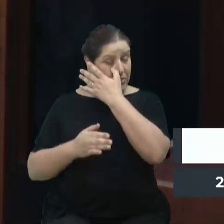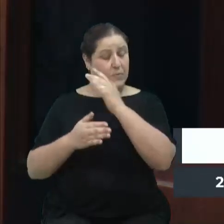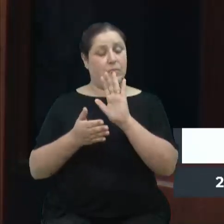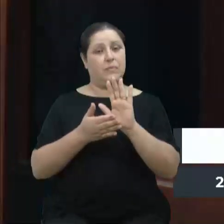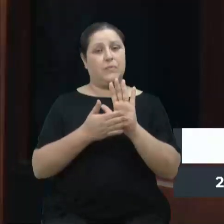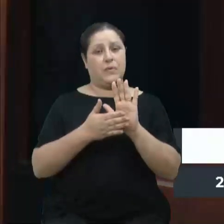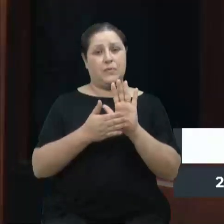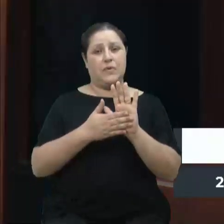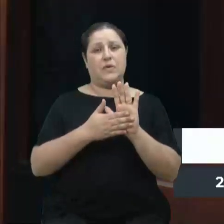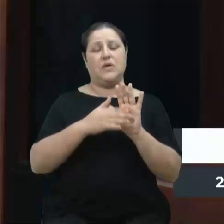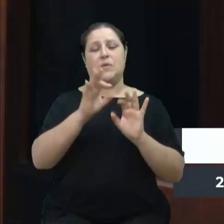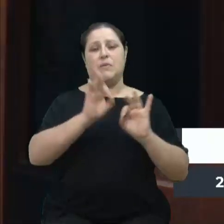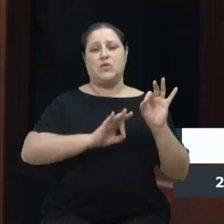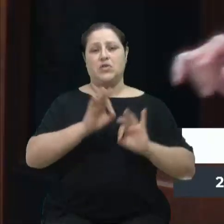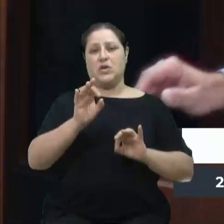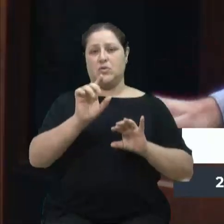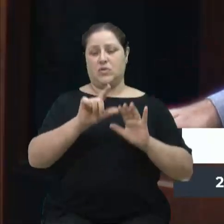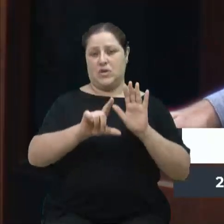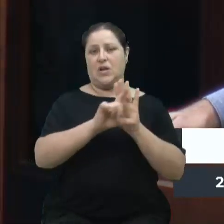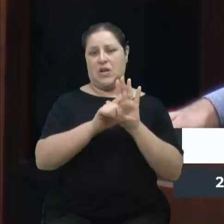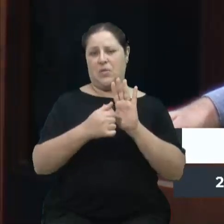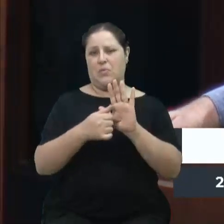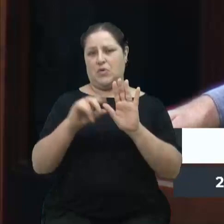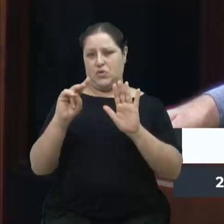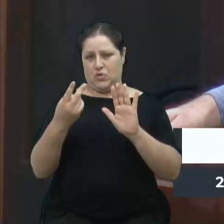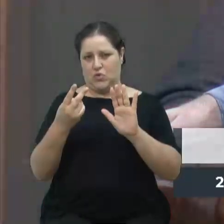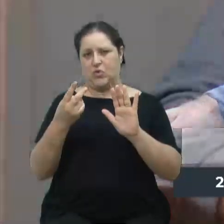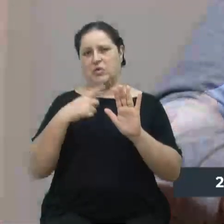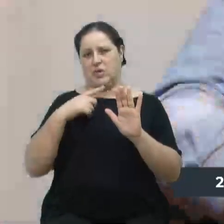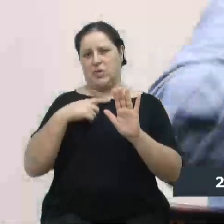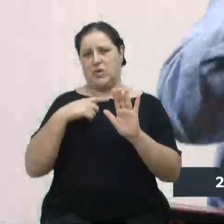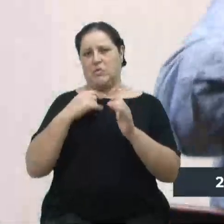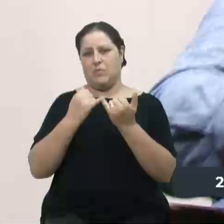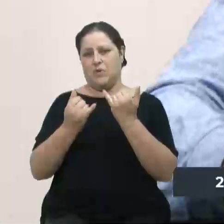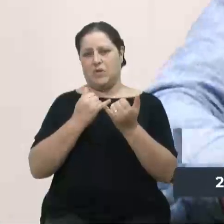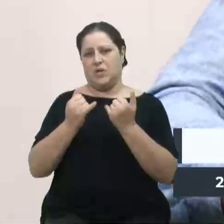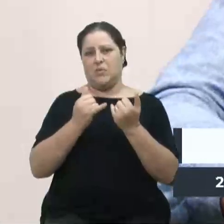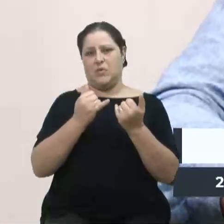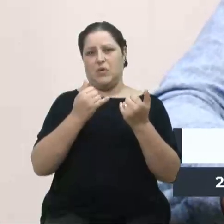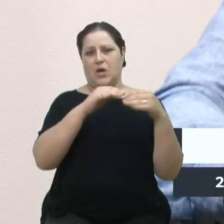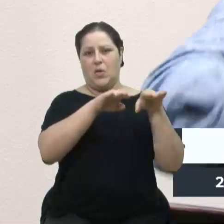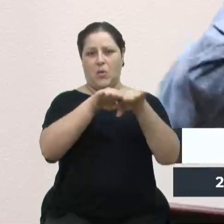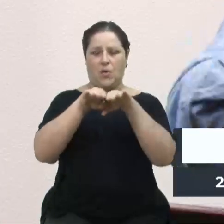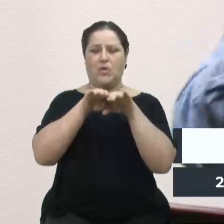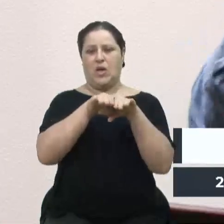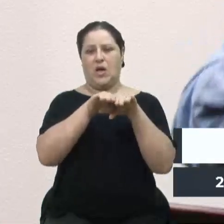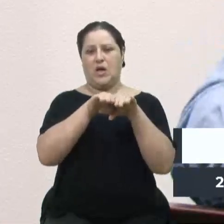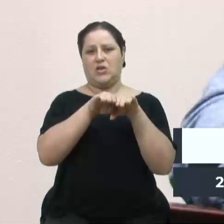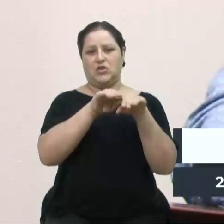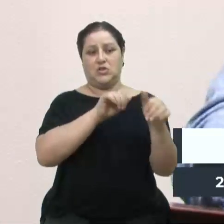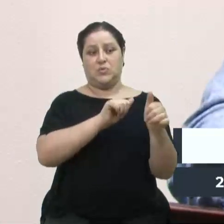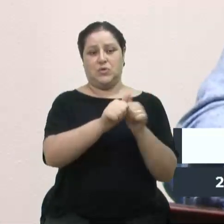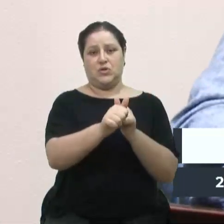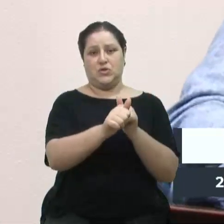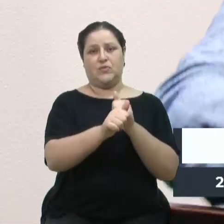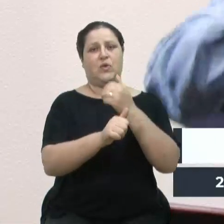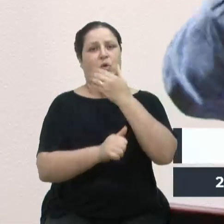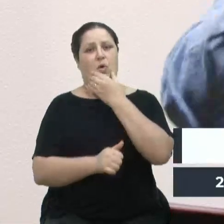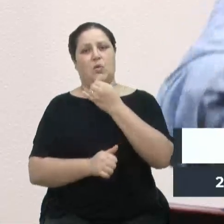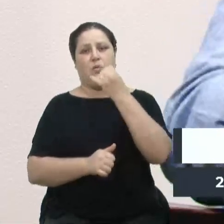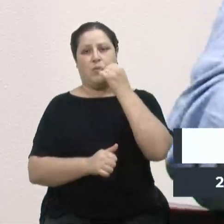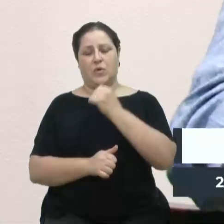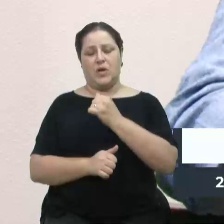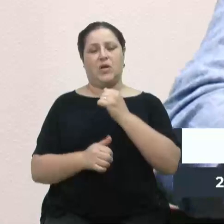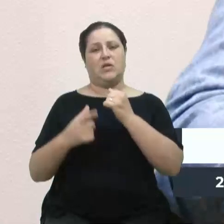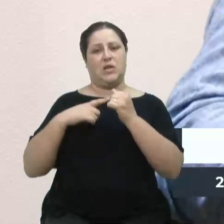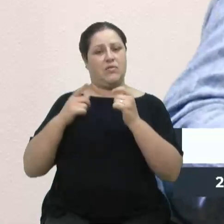destacar, que tratam, por exemplo, da igualdade esportiva, a equidade esportiva, de que homens e mulheres tenham as